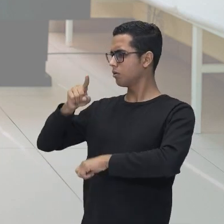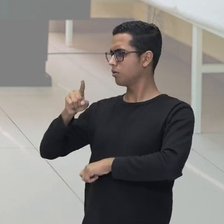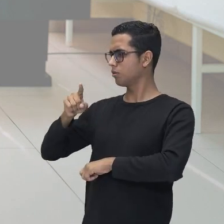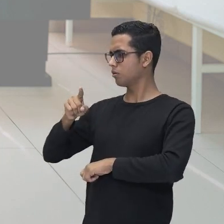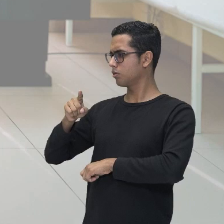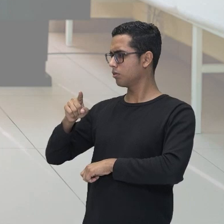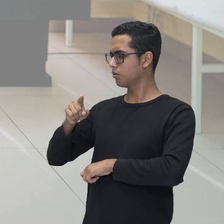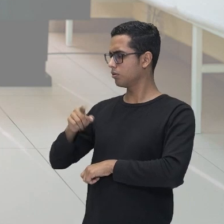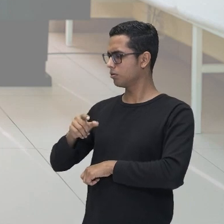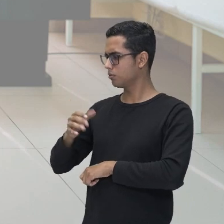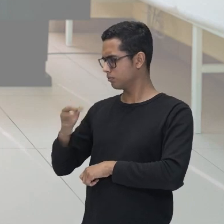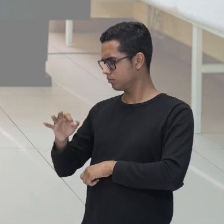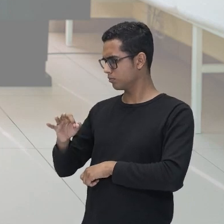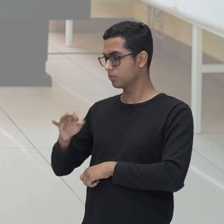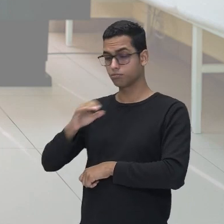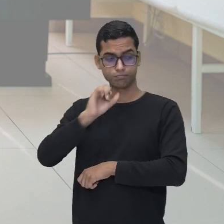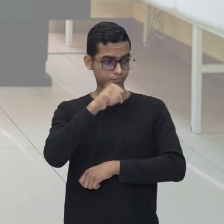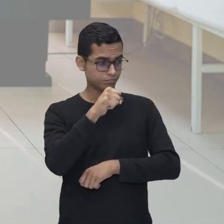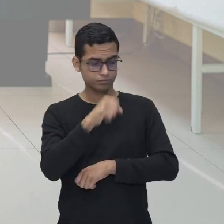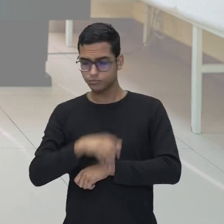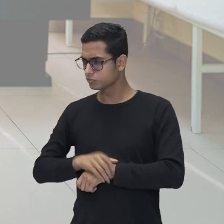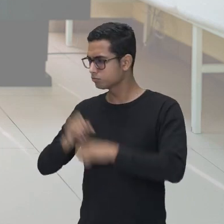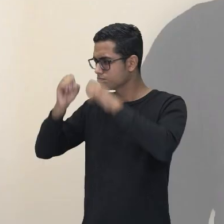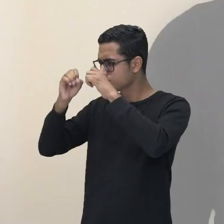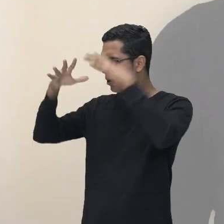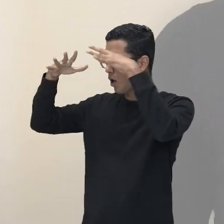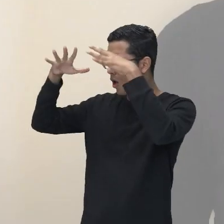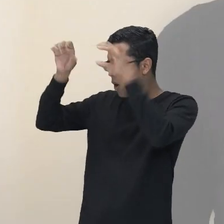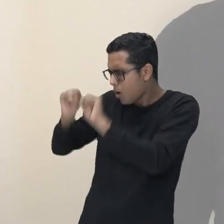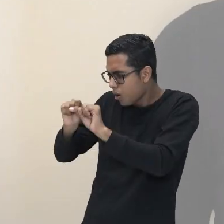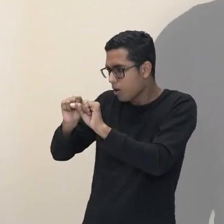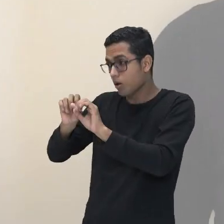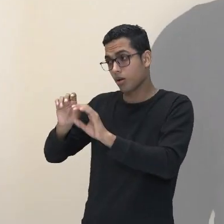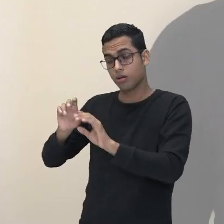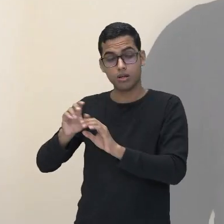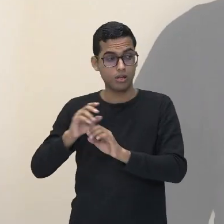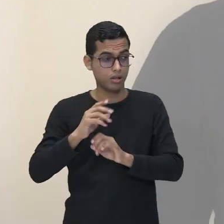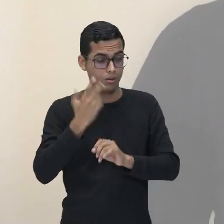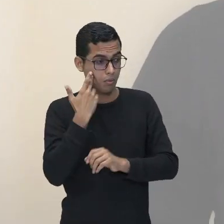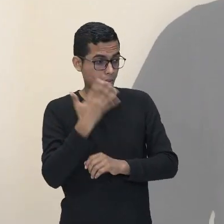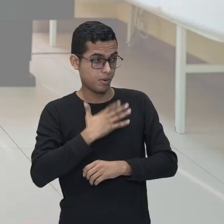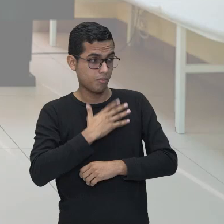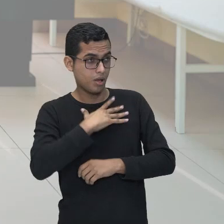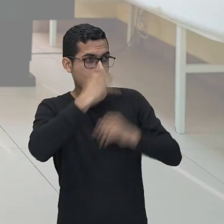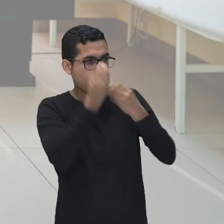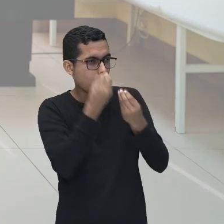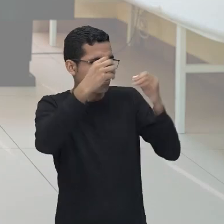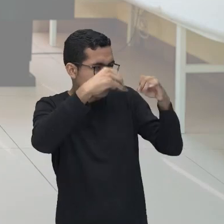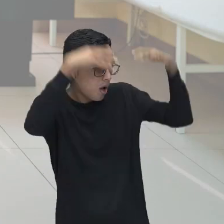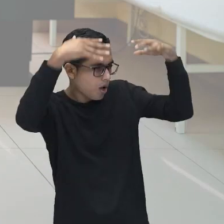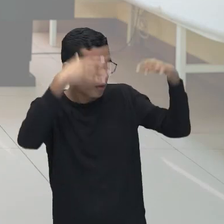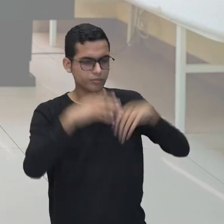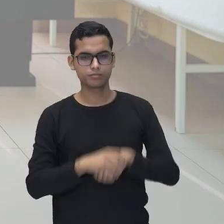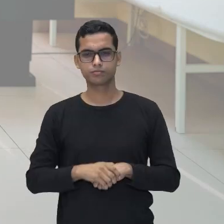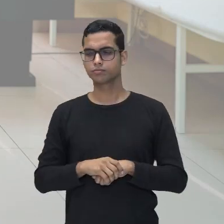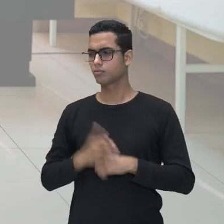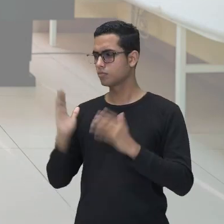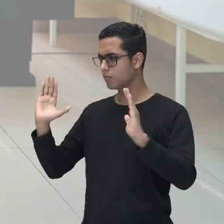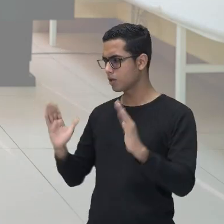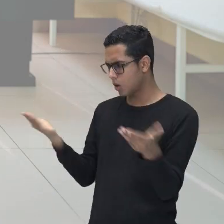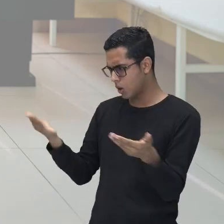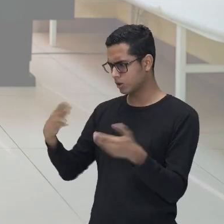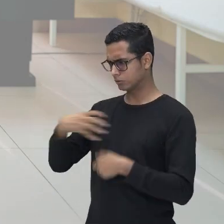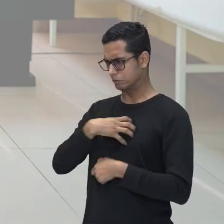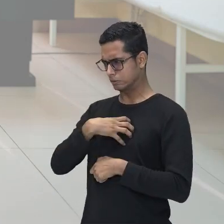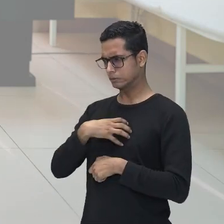senhor doutor. Como uma luz que se apaga? Mais como uma luz que se acende. Nestes últimos dias, tinha sentido